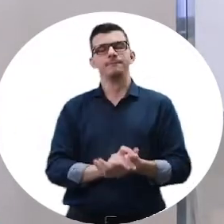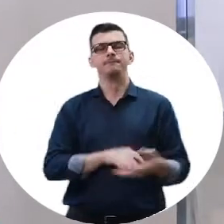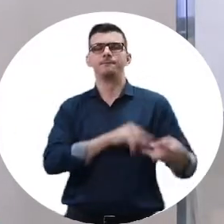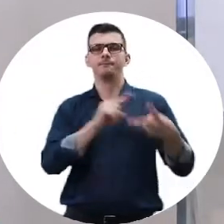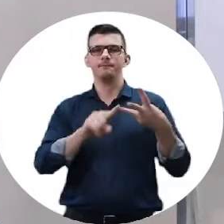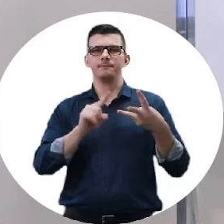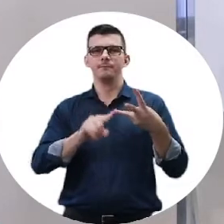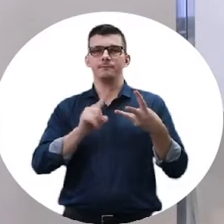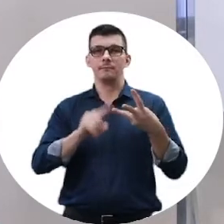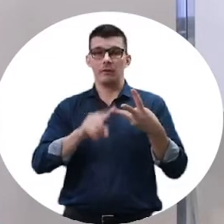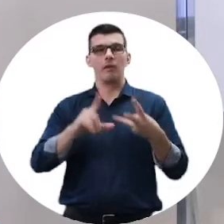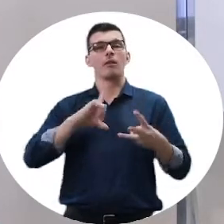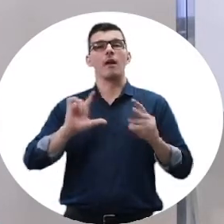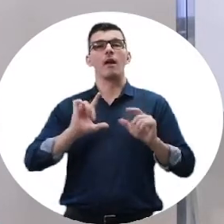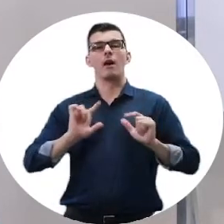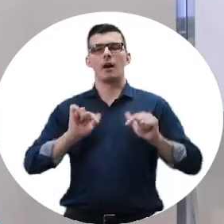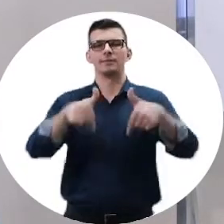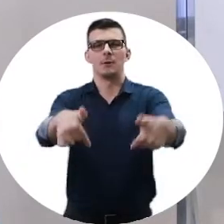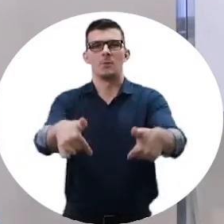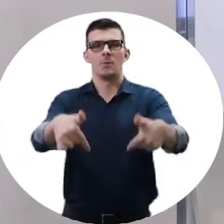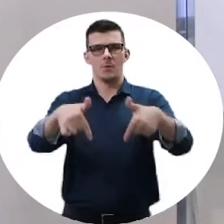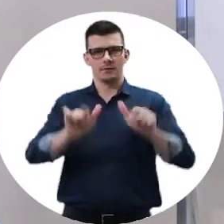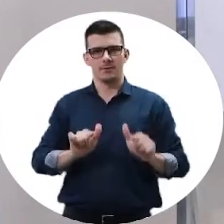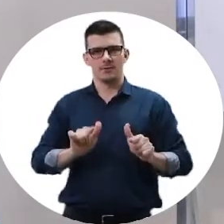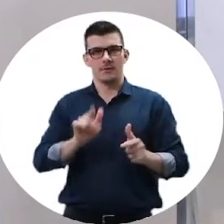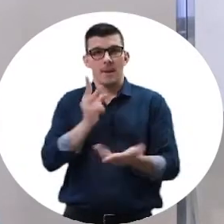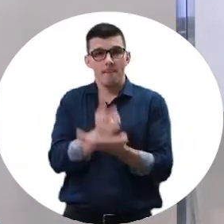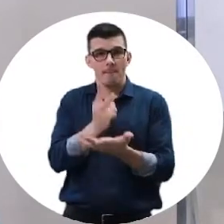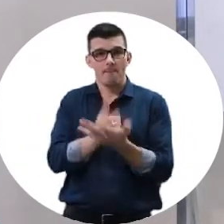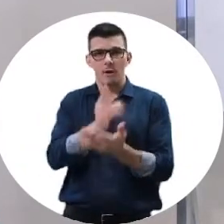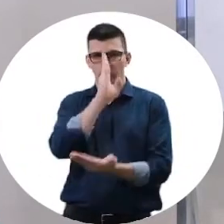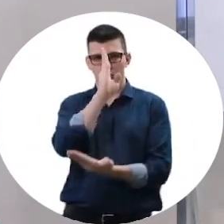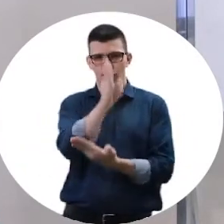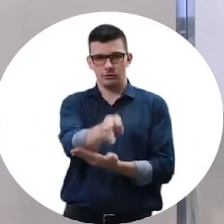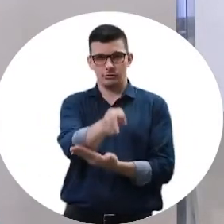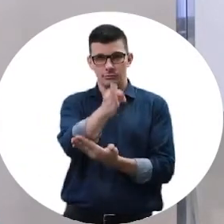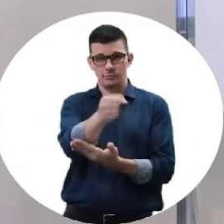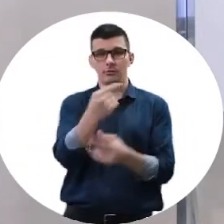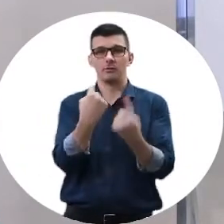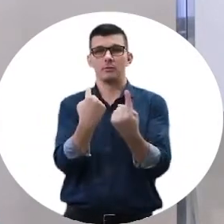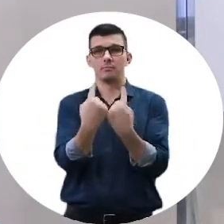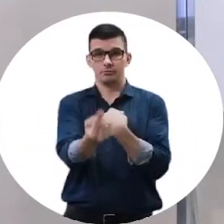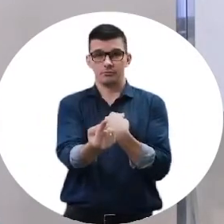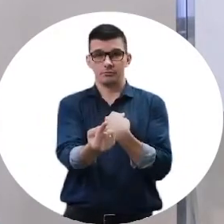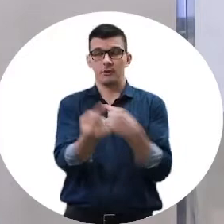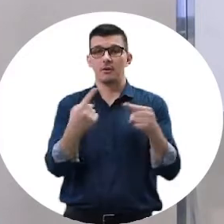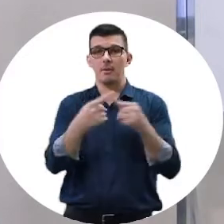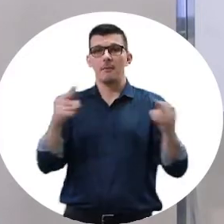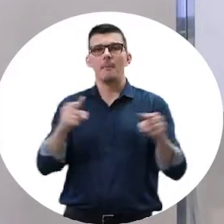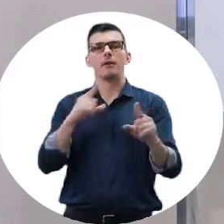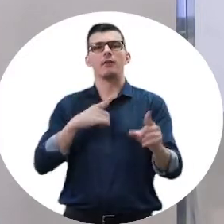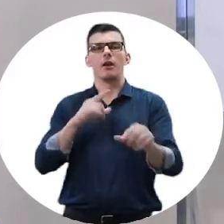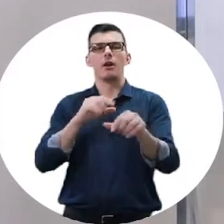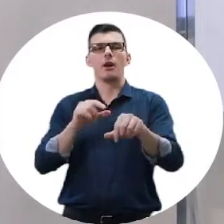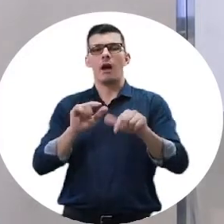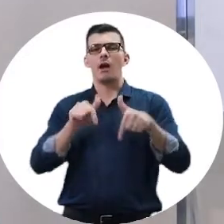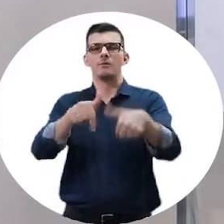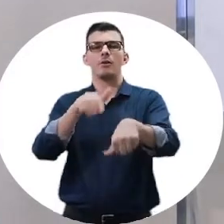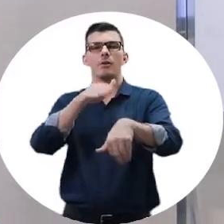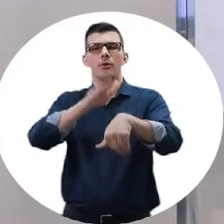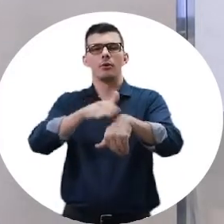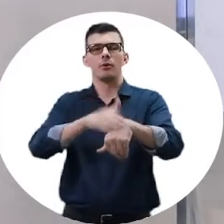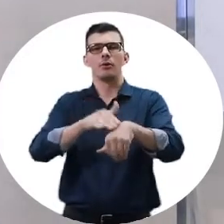toda ação corresponde a uma reação. De mesmo modo, na mesma direção, sentidos opostos e atua em